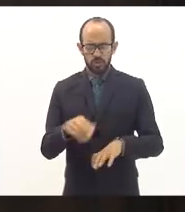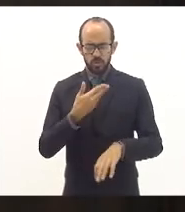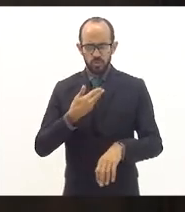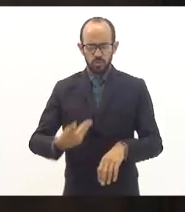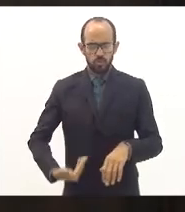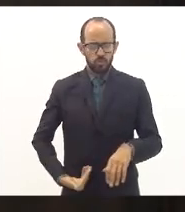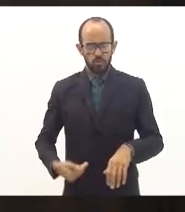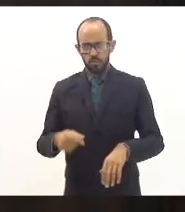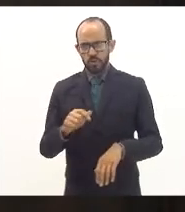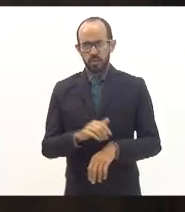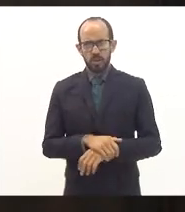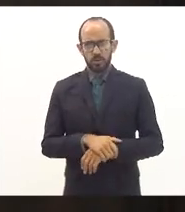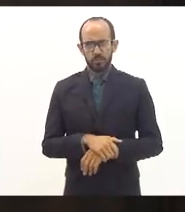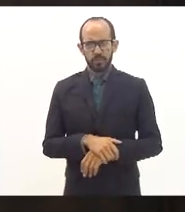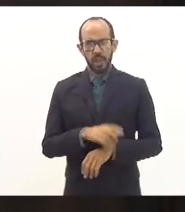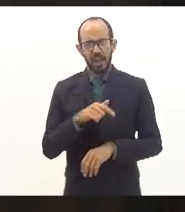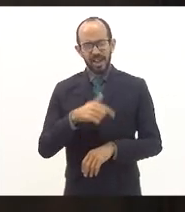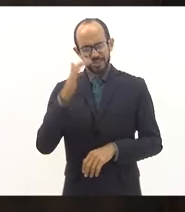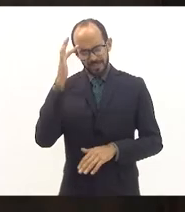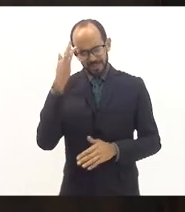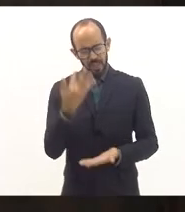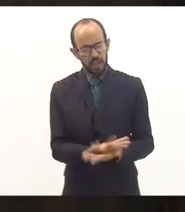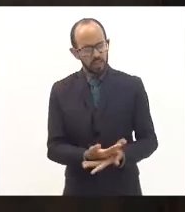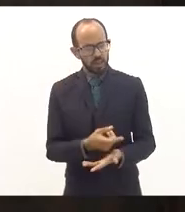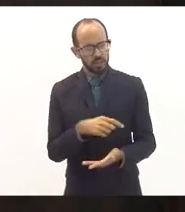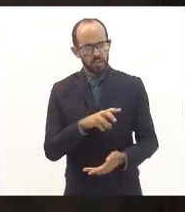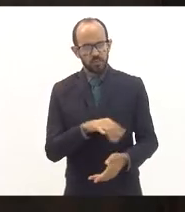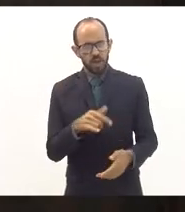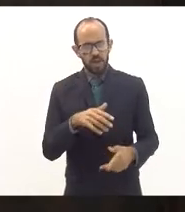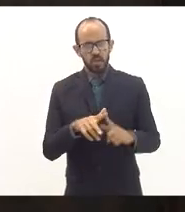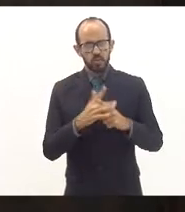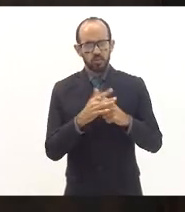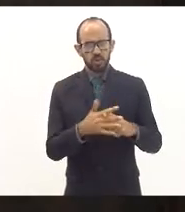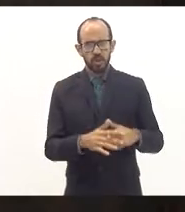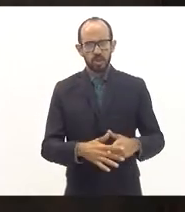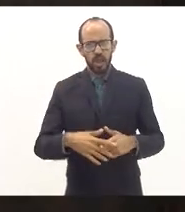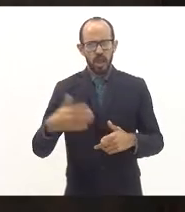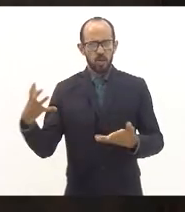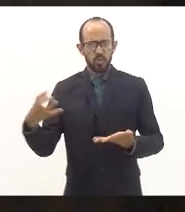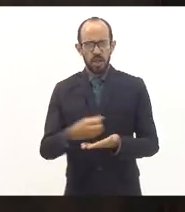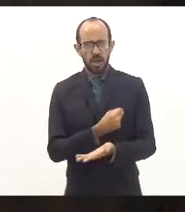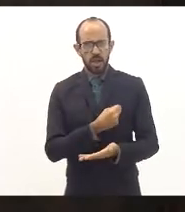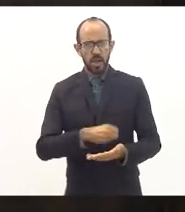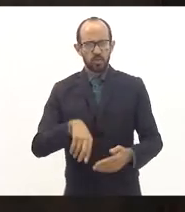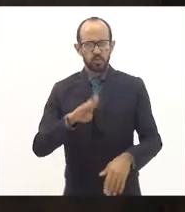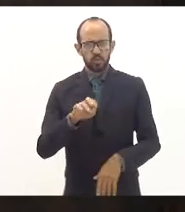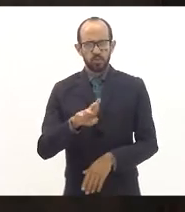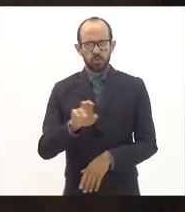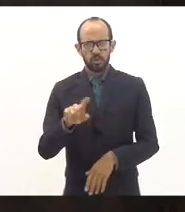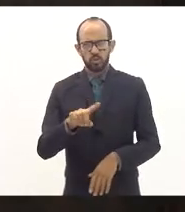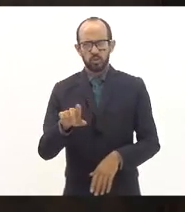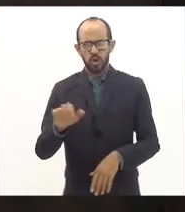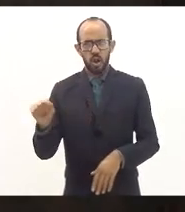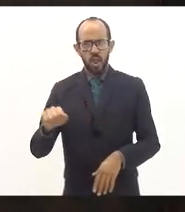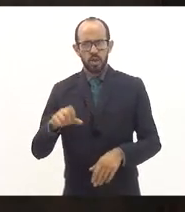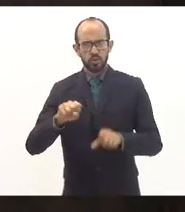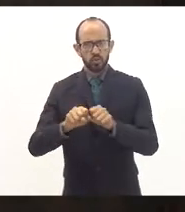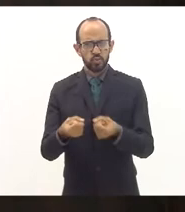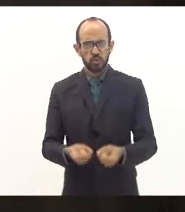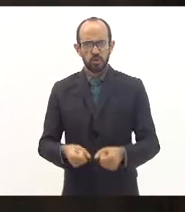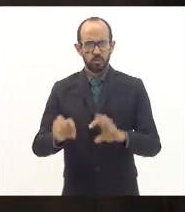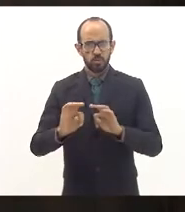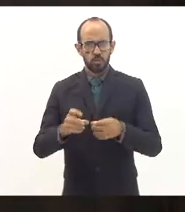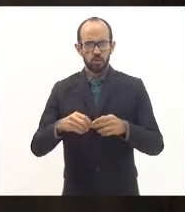vamos ter um governador que vai recuperar de verdade o legado de Brizola destruído pelos aqueles governantes que o